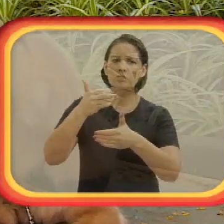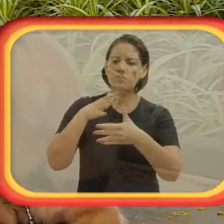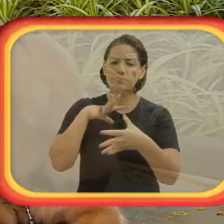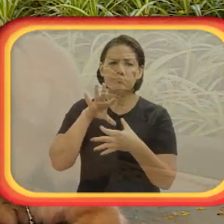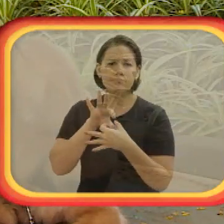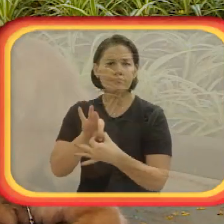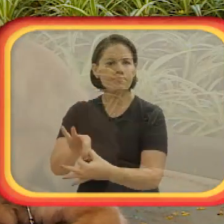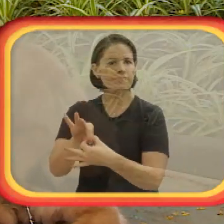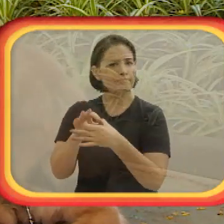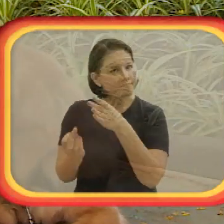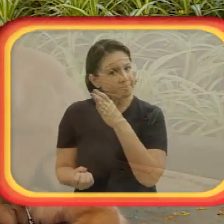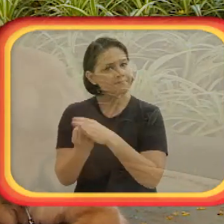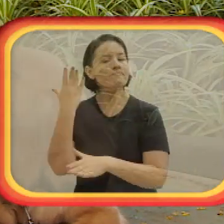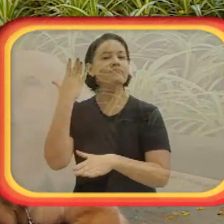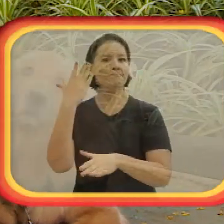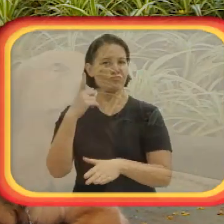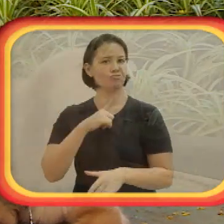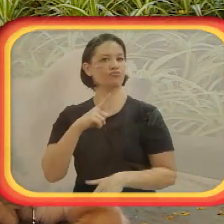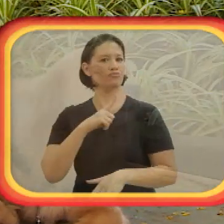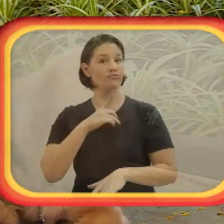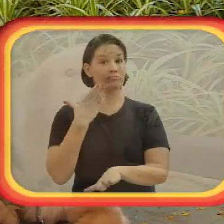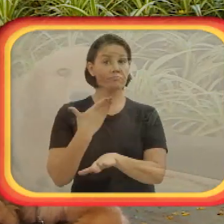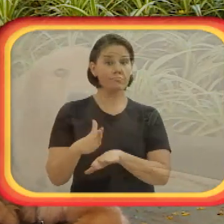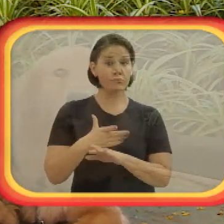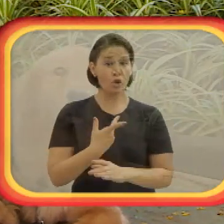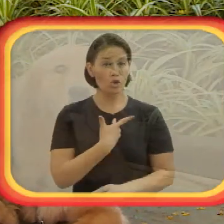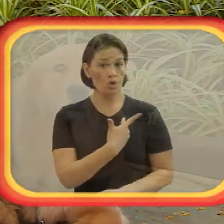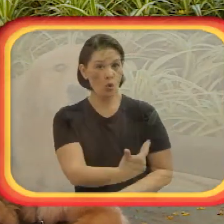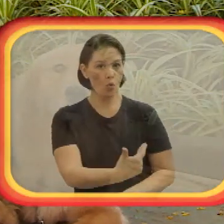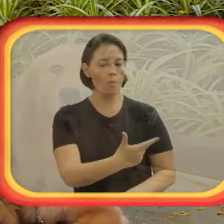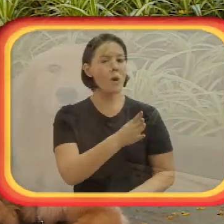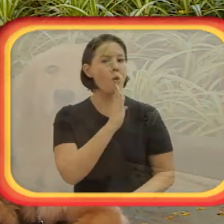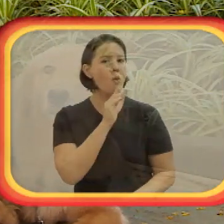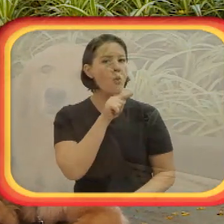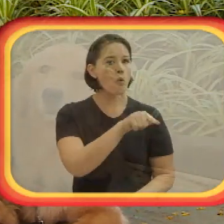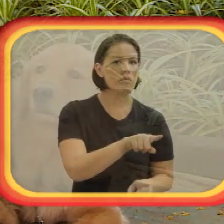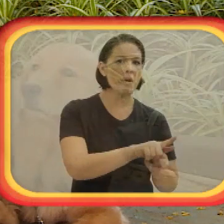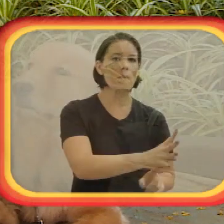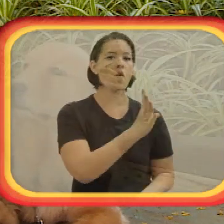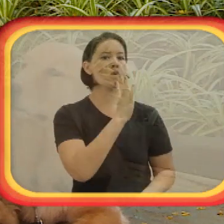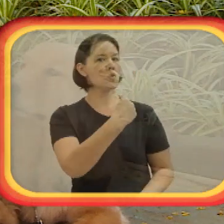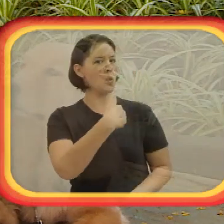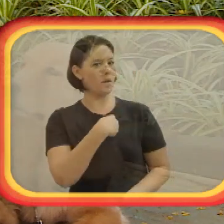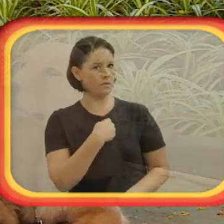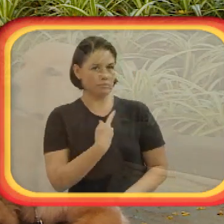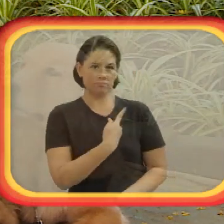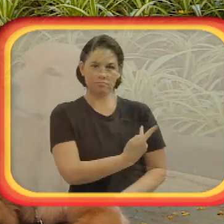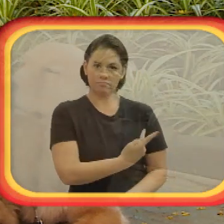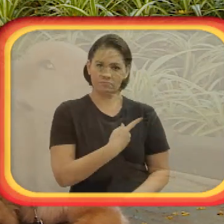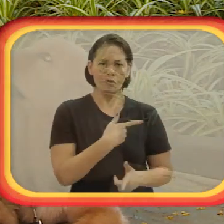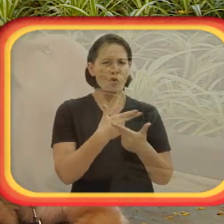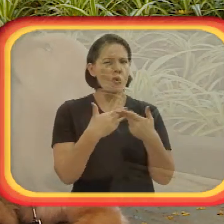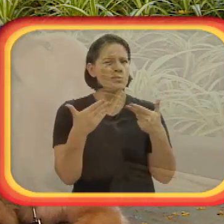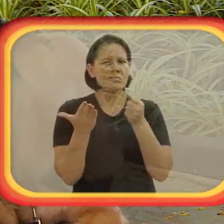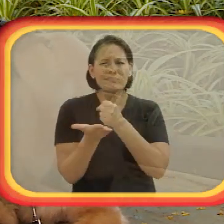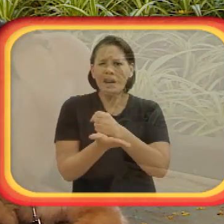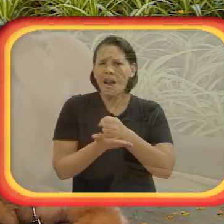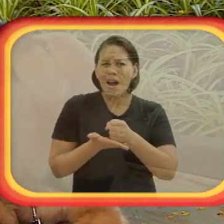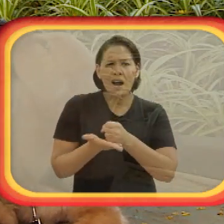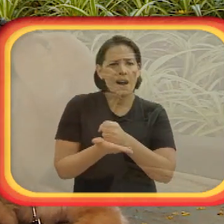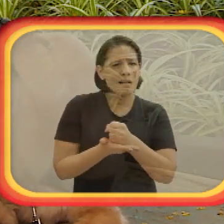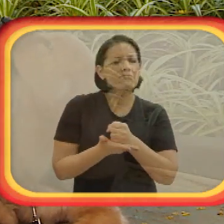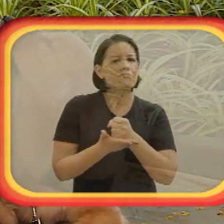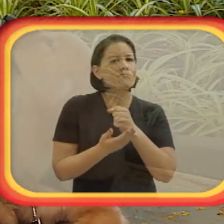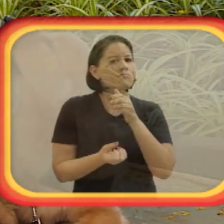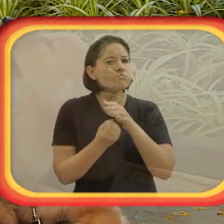alguns treinos com a Paçoca, duas vezes por semana, treinos externos, né? Tem todo um processo